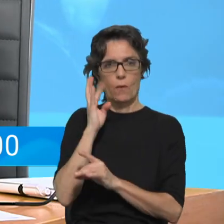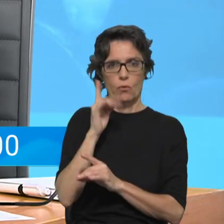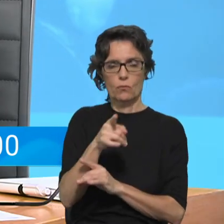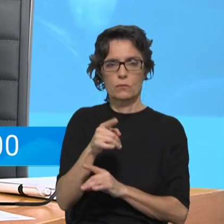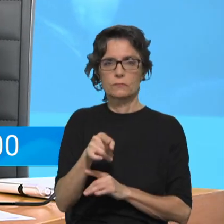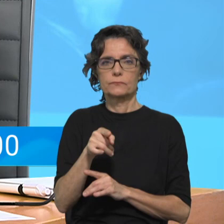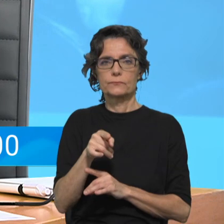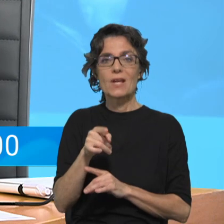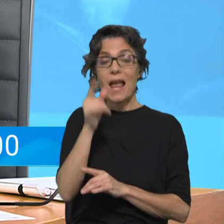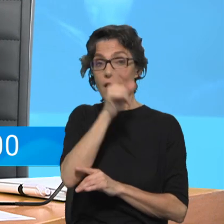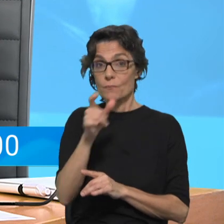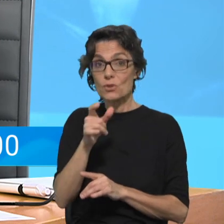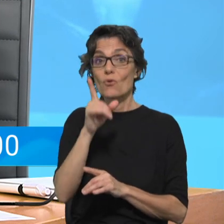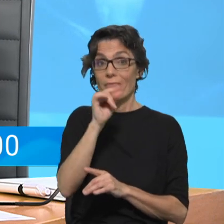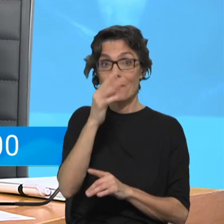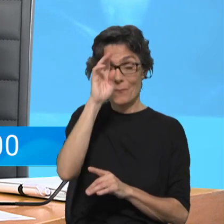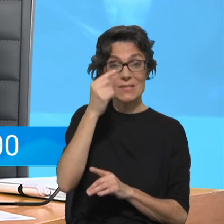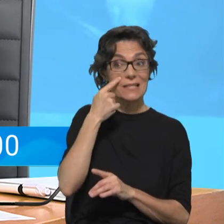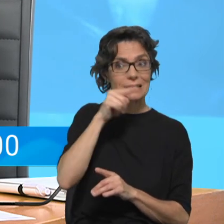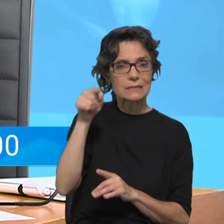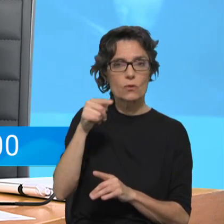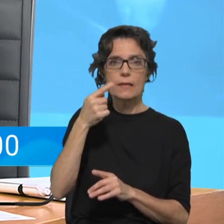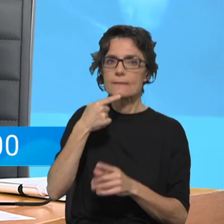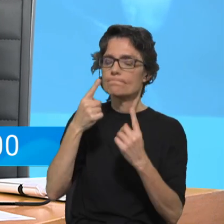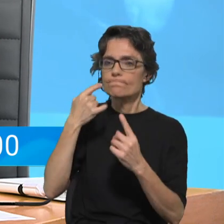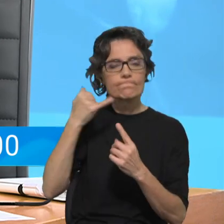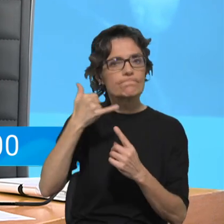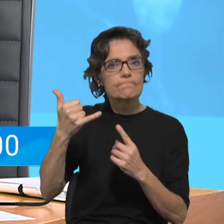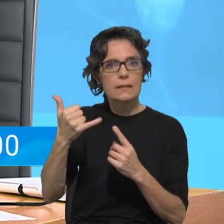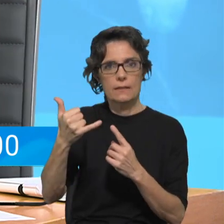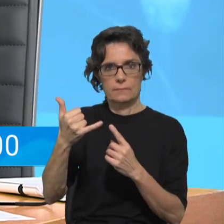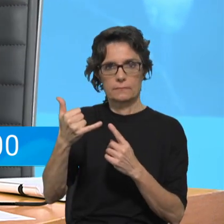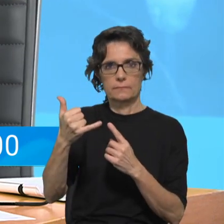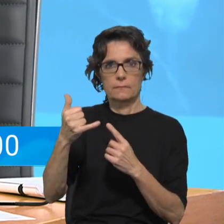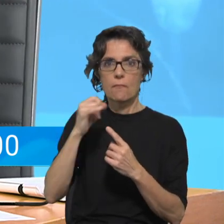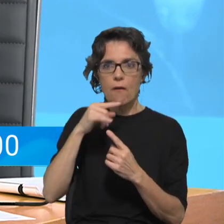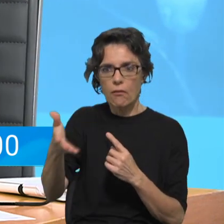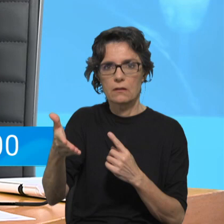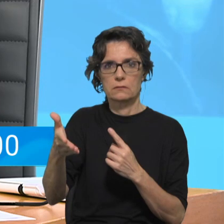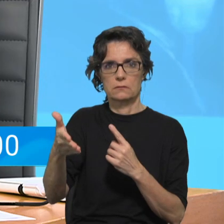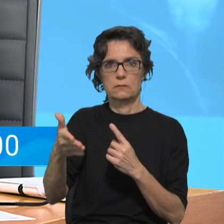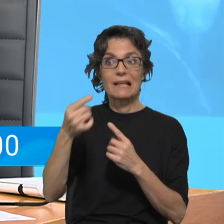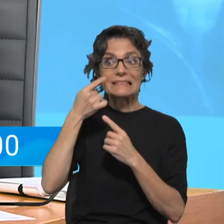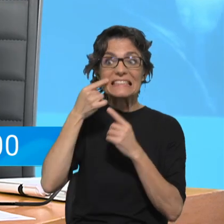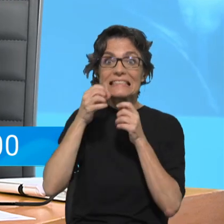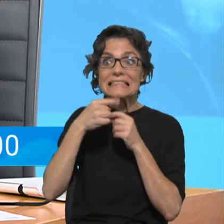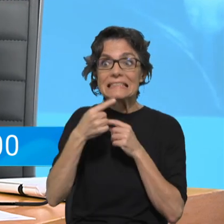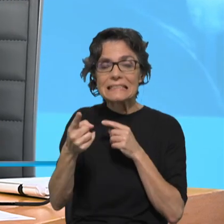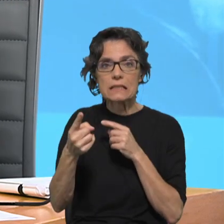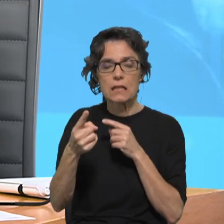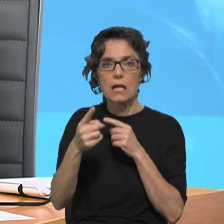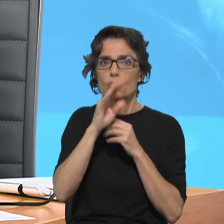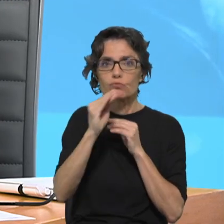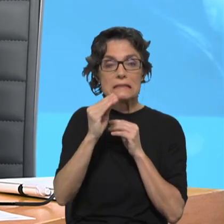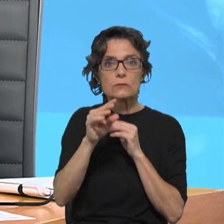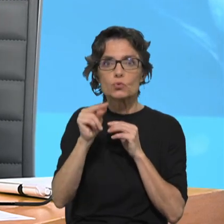pessoas que sabem de abusos têm que ligar. Todas as pessoas que sabem de abusos têm que divulgar. Ninguém pode